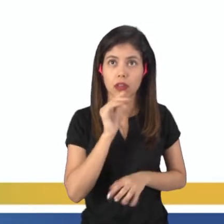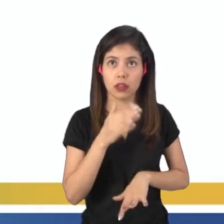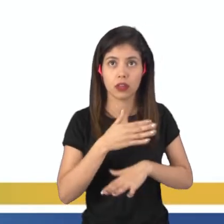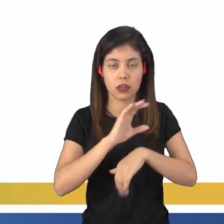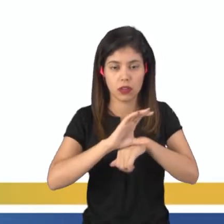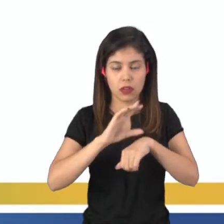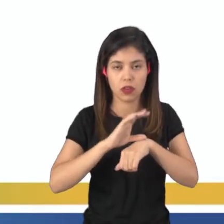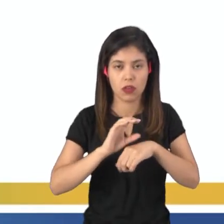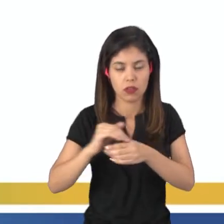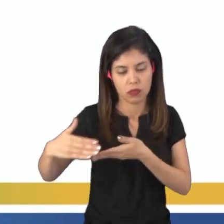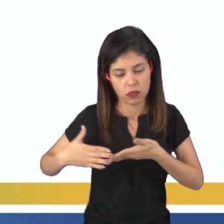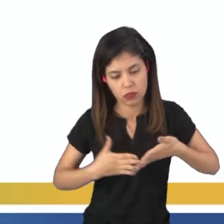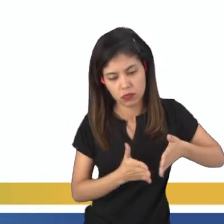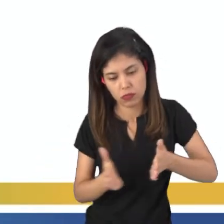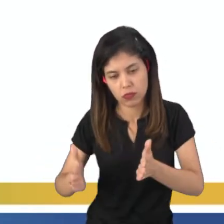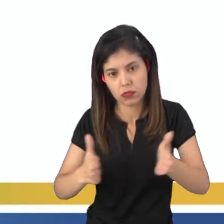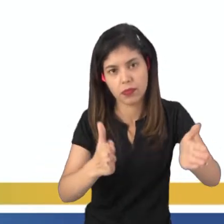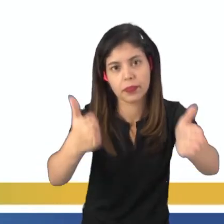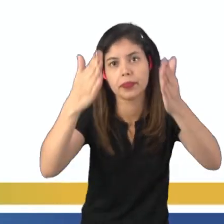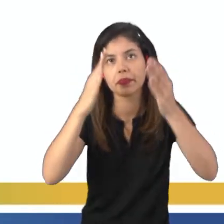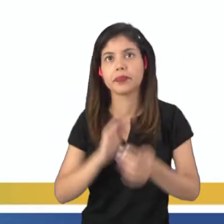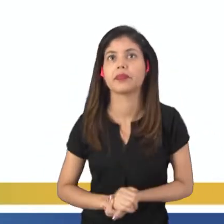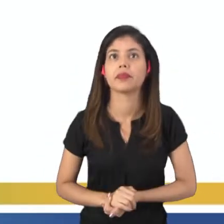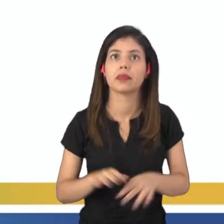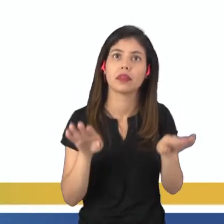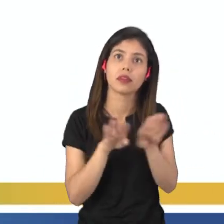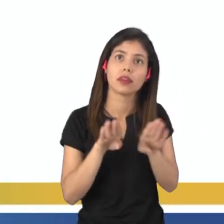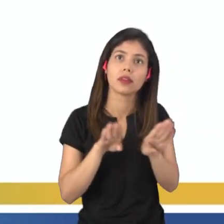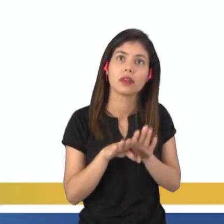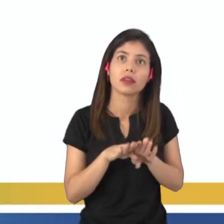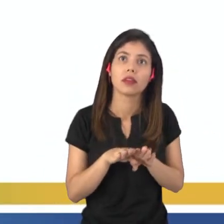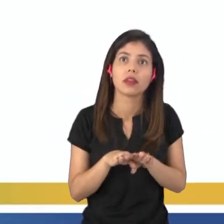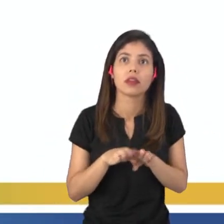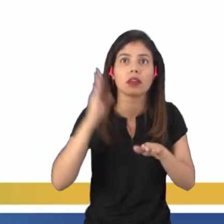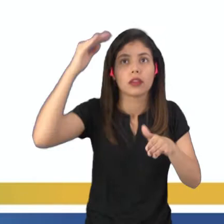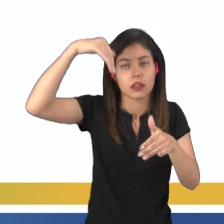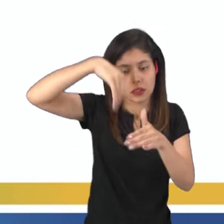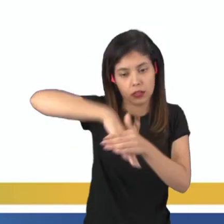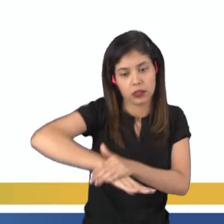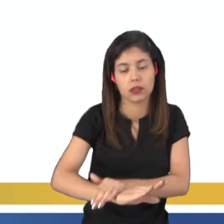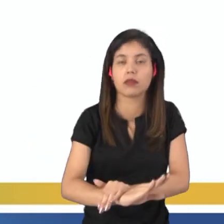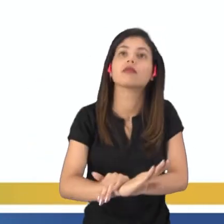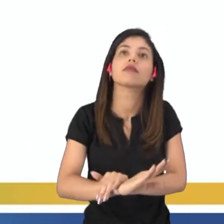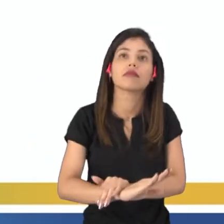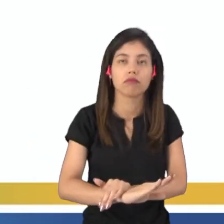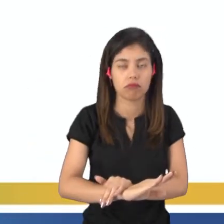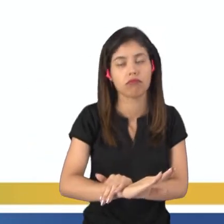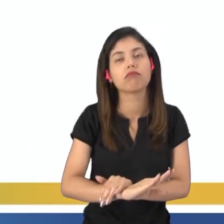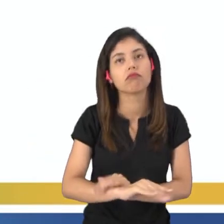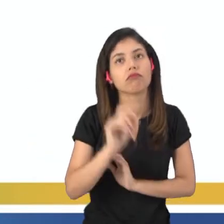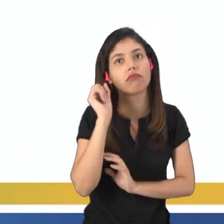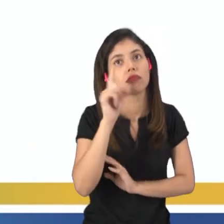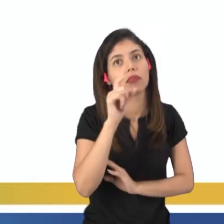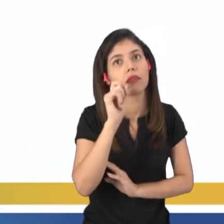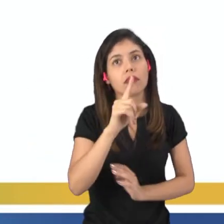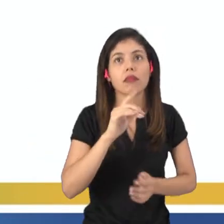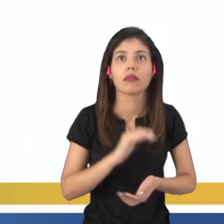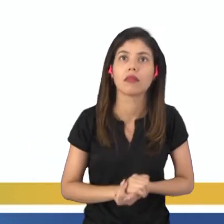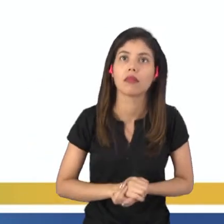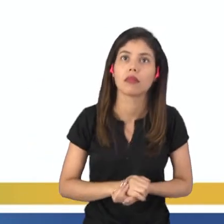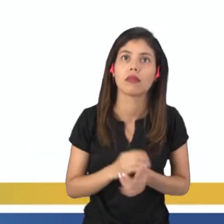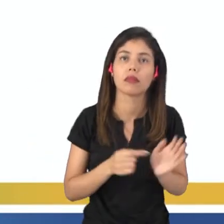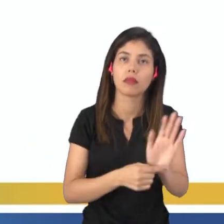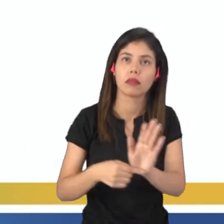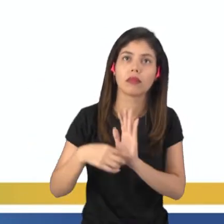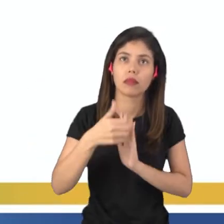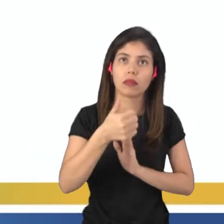e cursos, né, da água. E aí nós temos os depósitos subterrâneos, no azulzinho mais claro, que